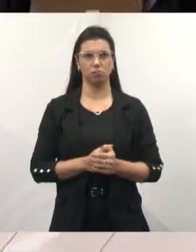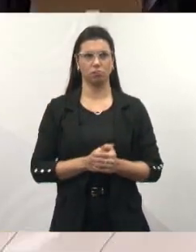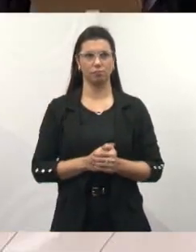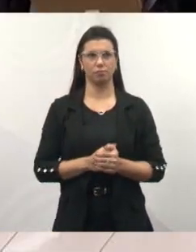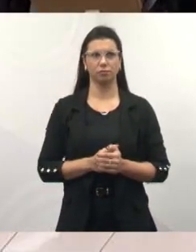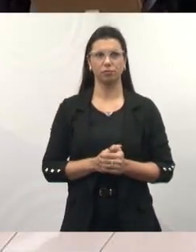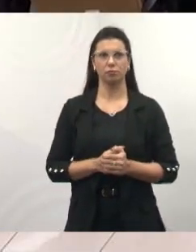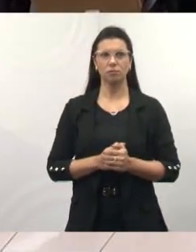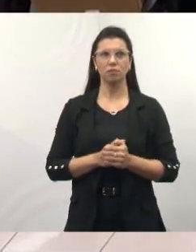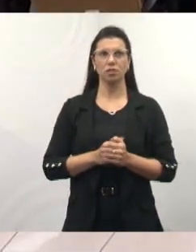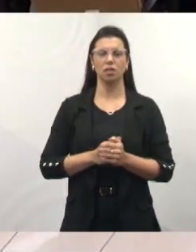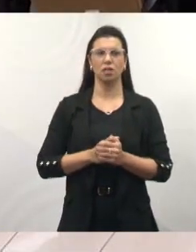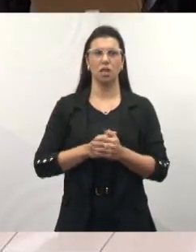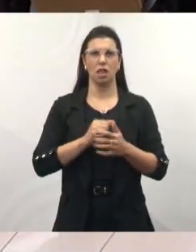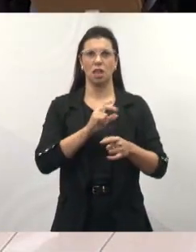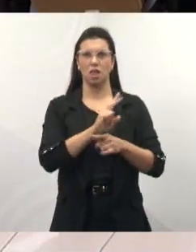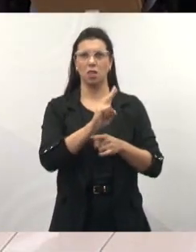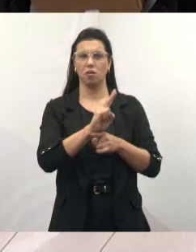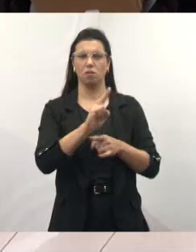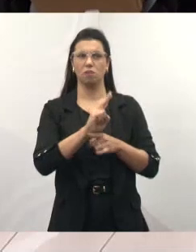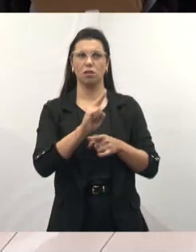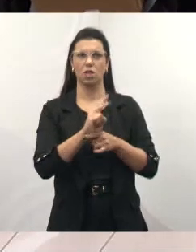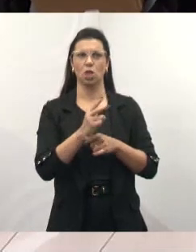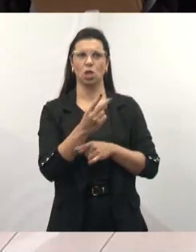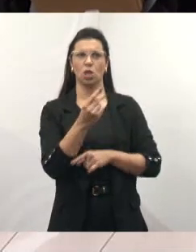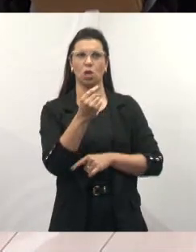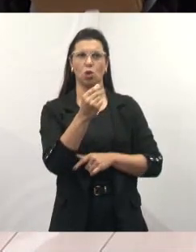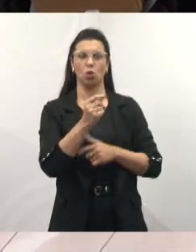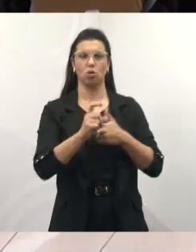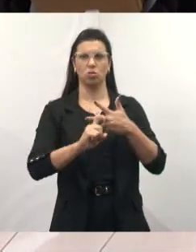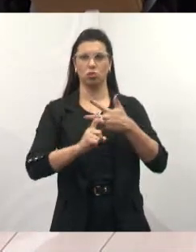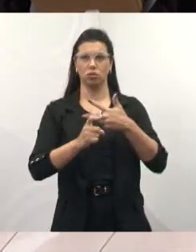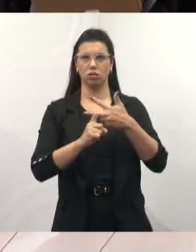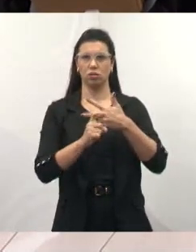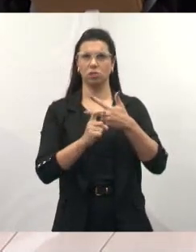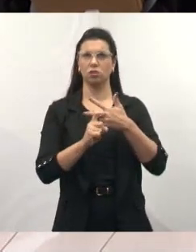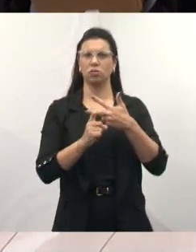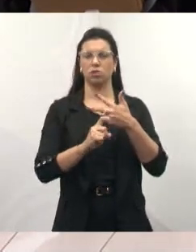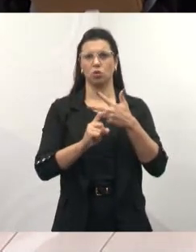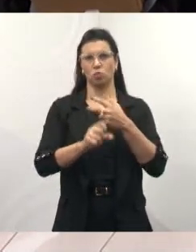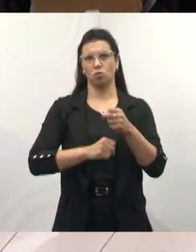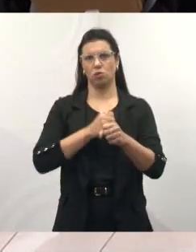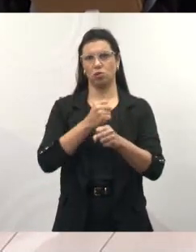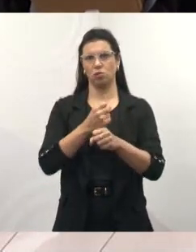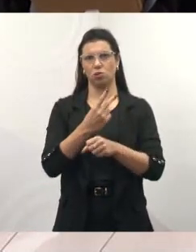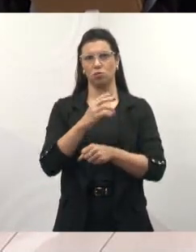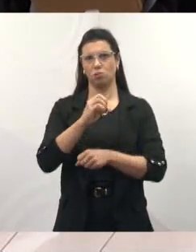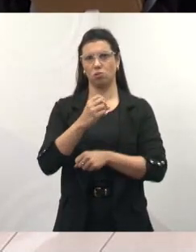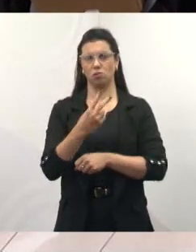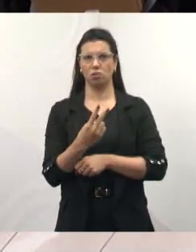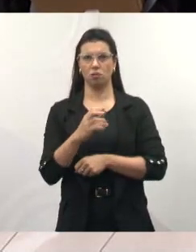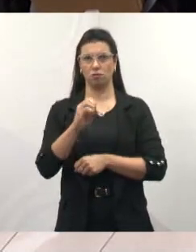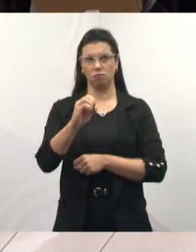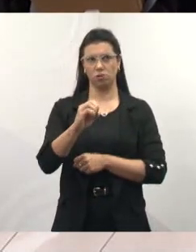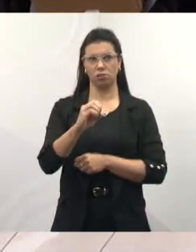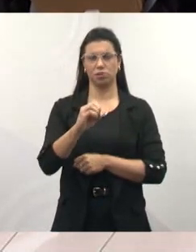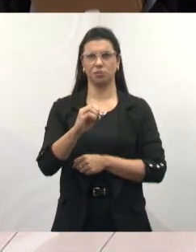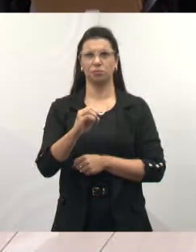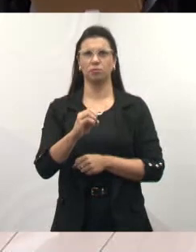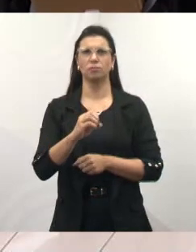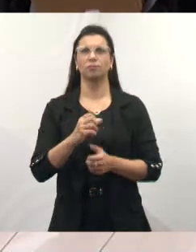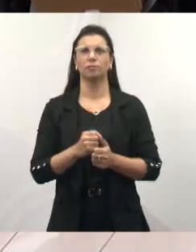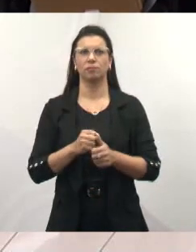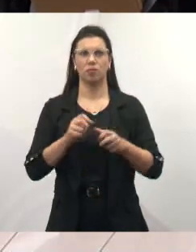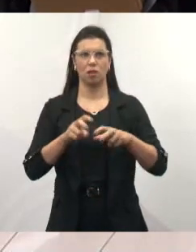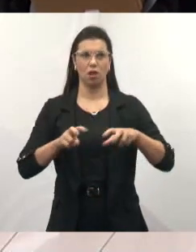de defesa das contas do Executivo referentes ao exercício de 2020. Senhor prefeito, a tribuna está